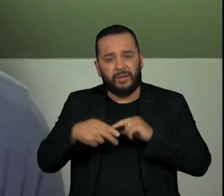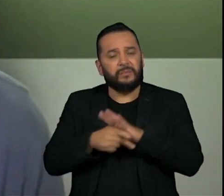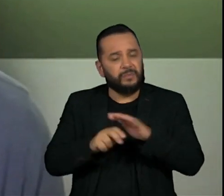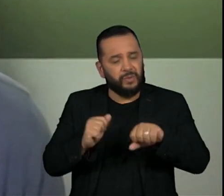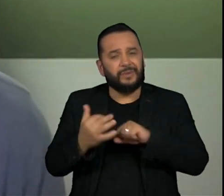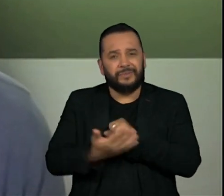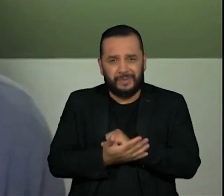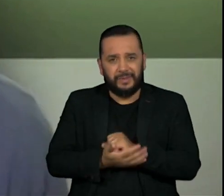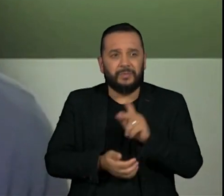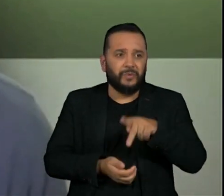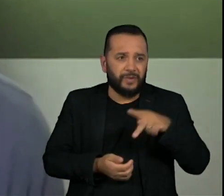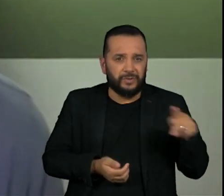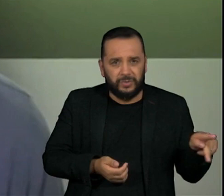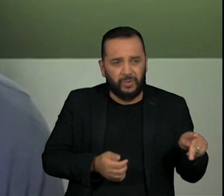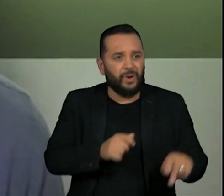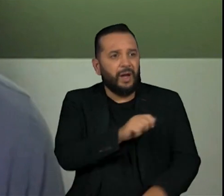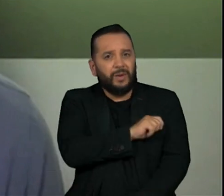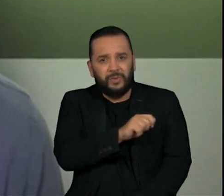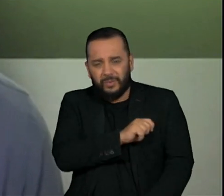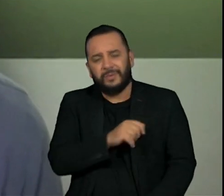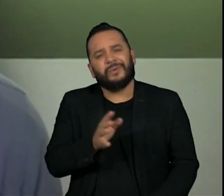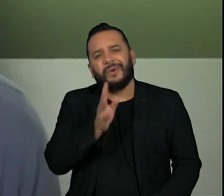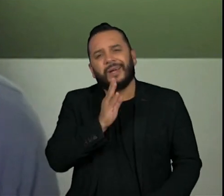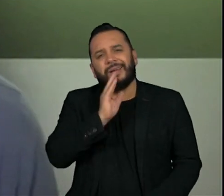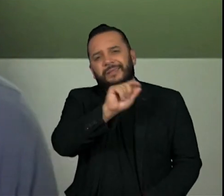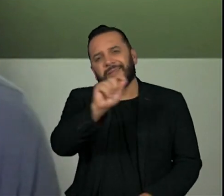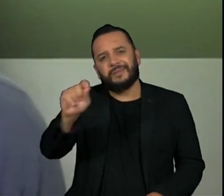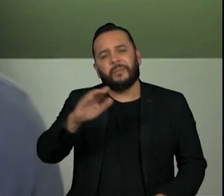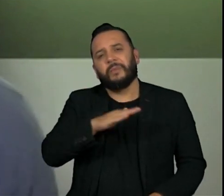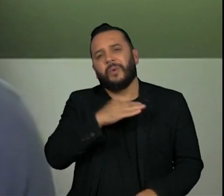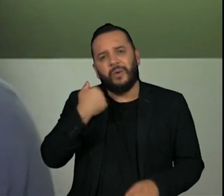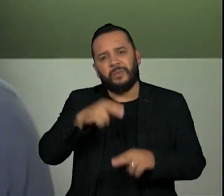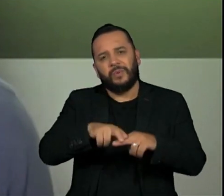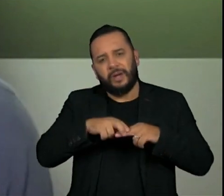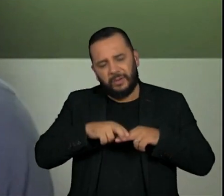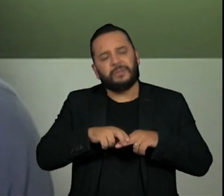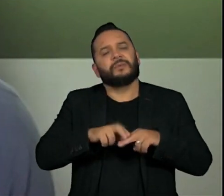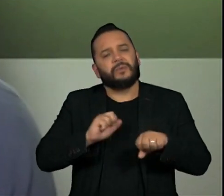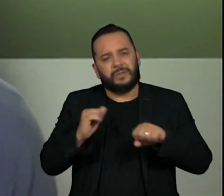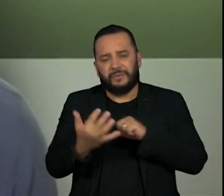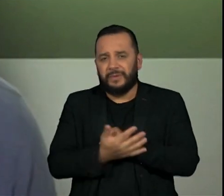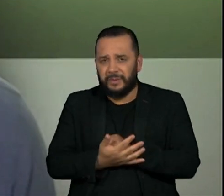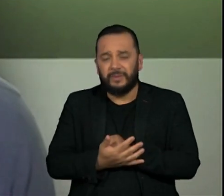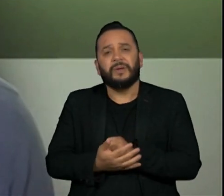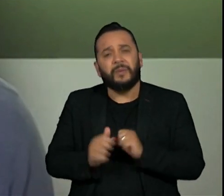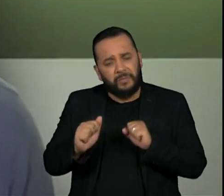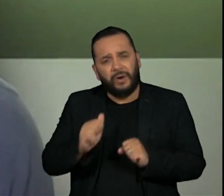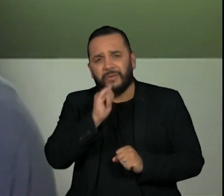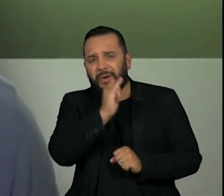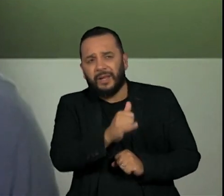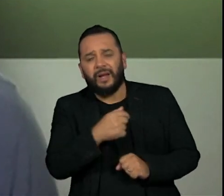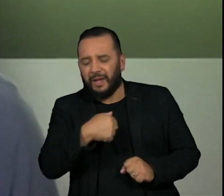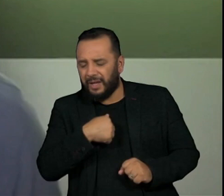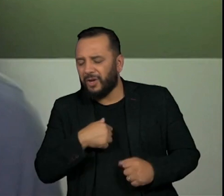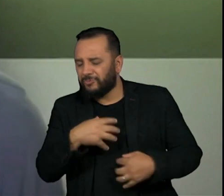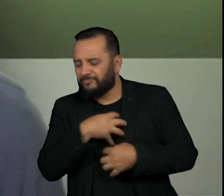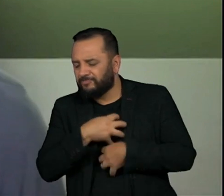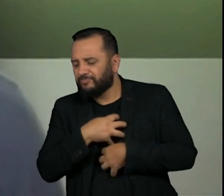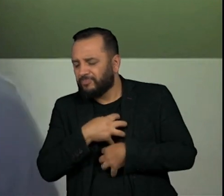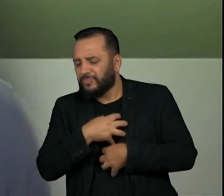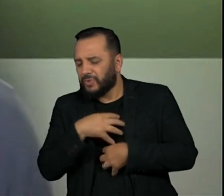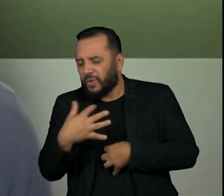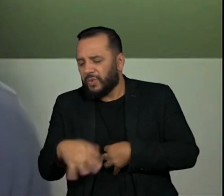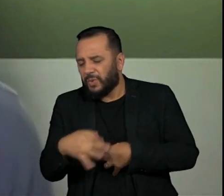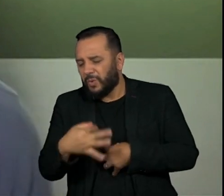E a dificuldade social de dizer, eu estou de luto, ele não é somente um sentimento, ele é como se fosse